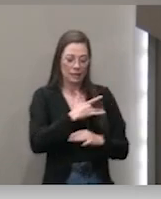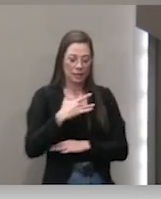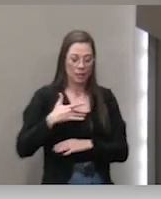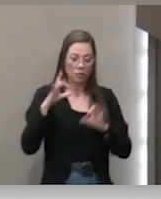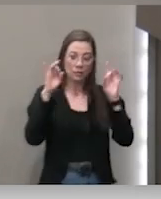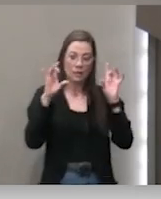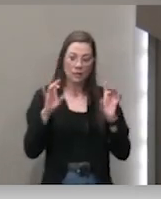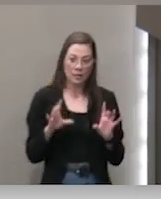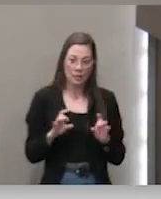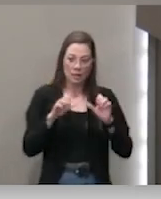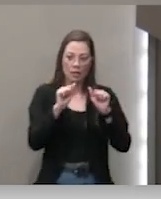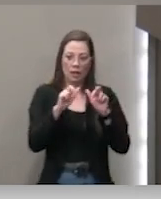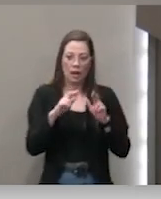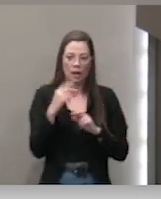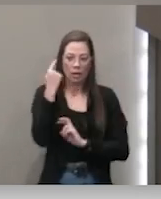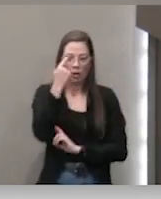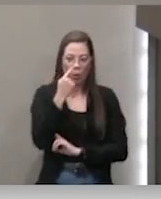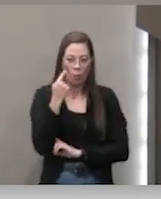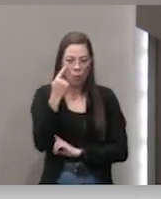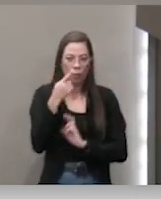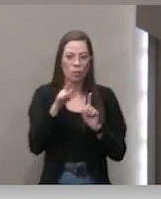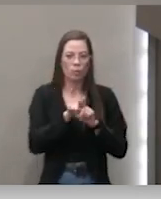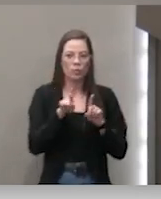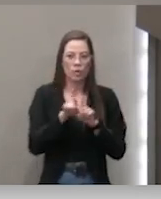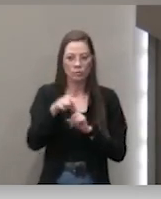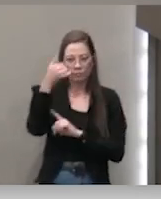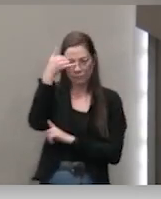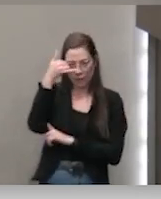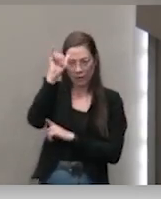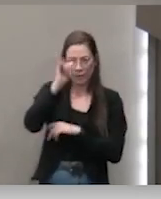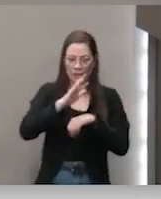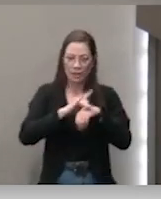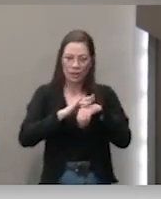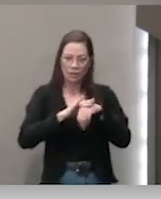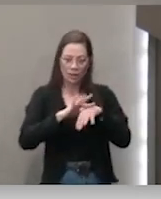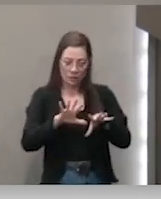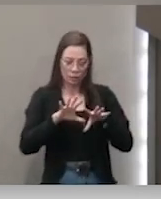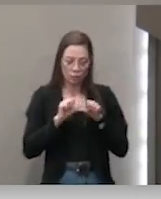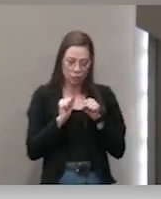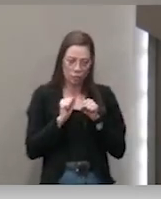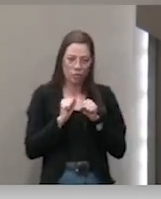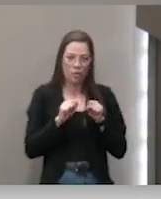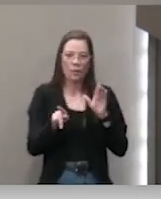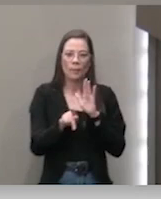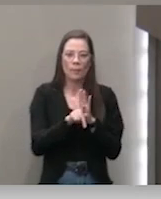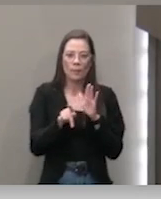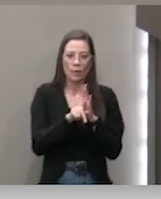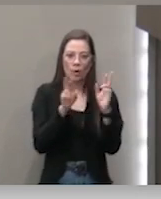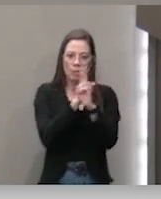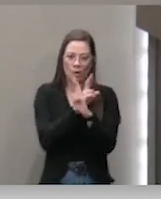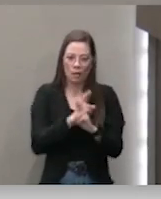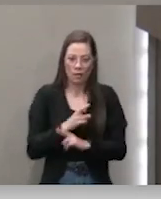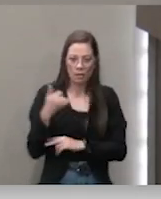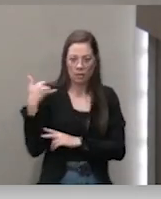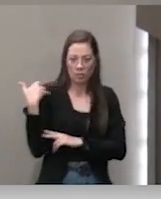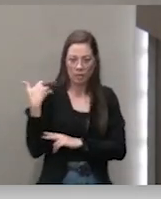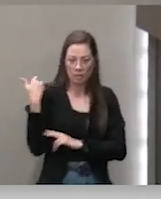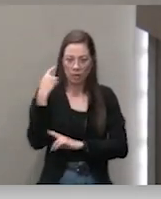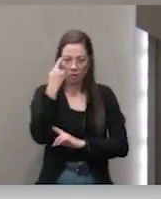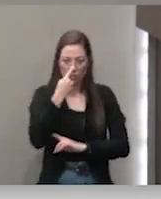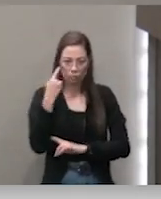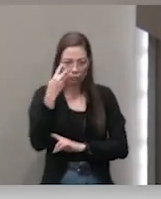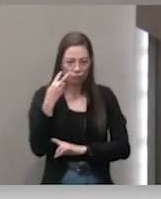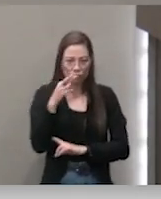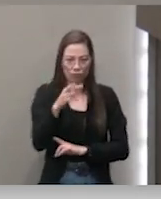doenças, combater o aumento dos casos de catarata, glaucoma e degeneração macular relacionada à idade. Esse